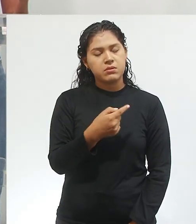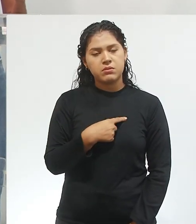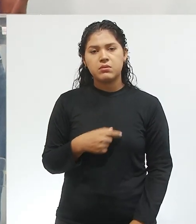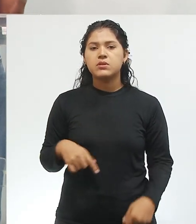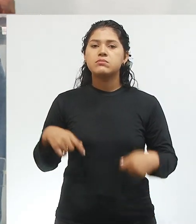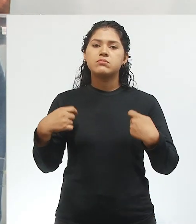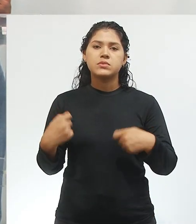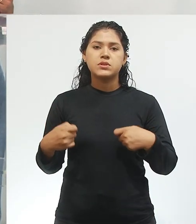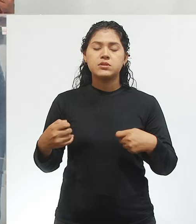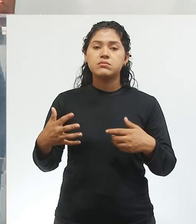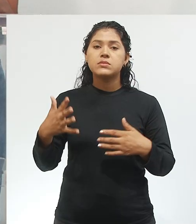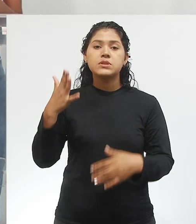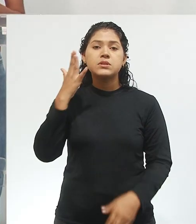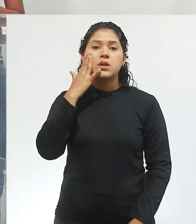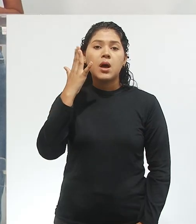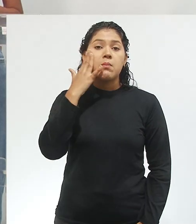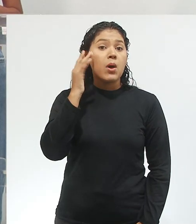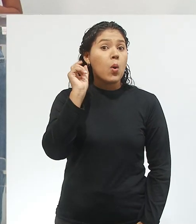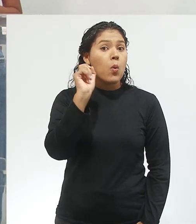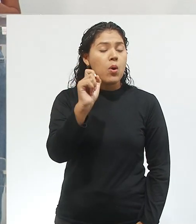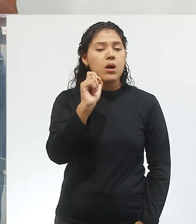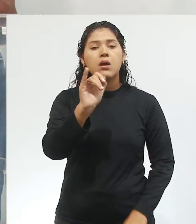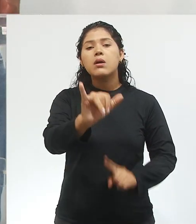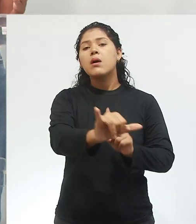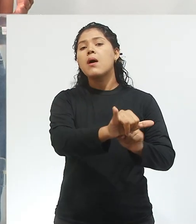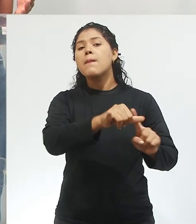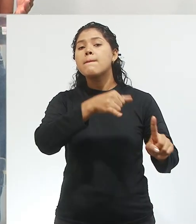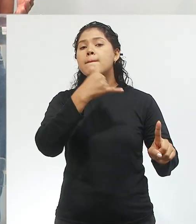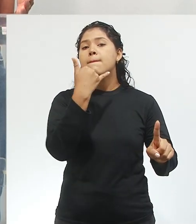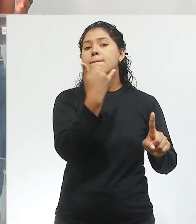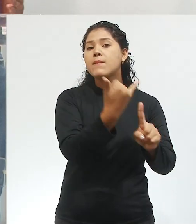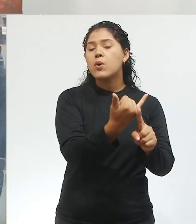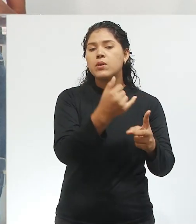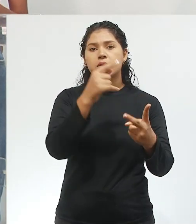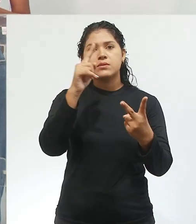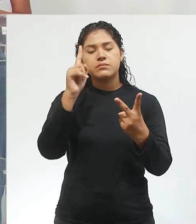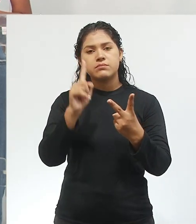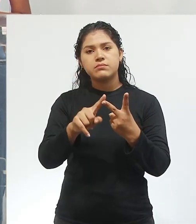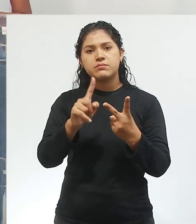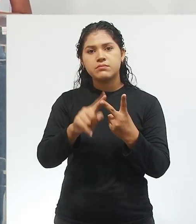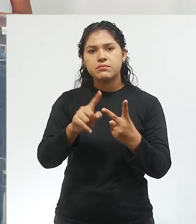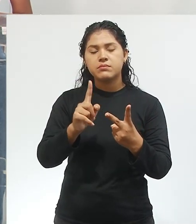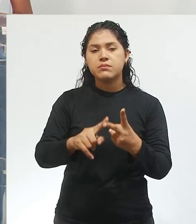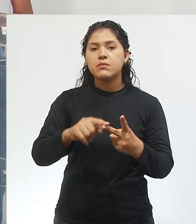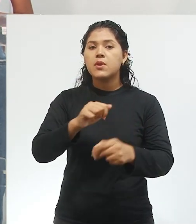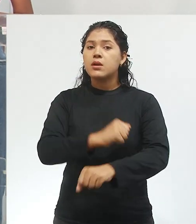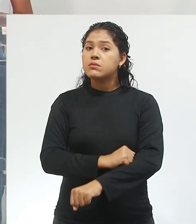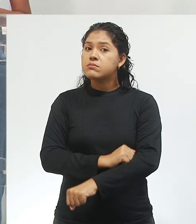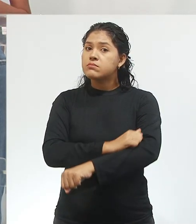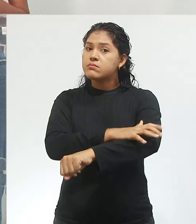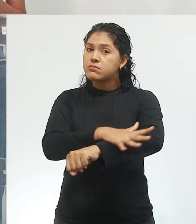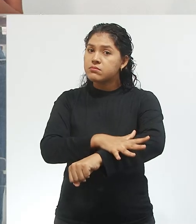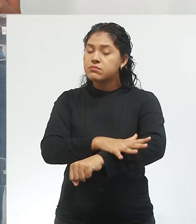saber o que é bullying, o que é racismo, o que é homofobia, o que é intolerância religiosa,